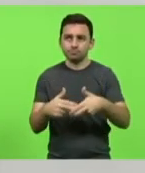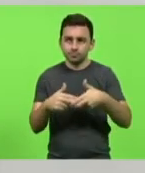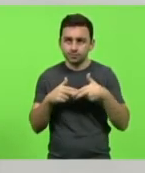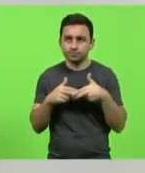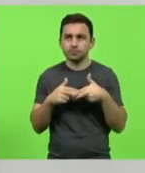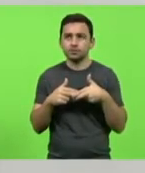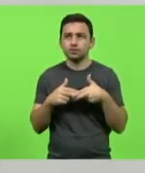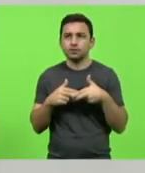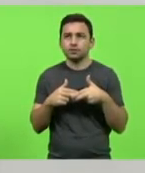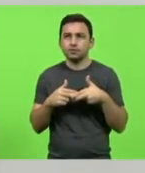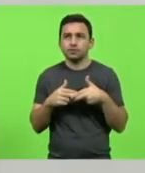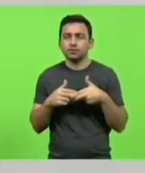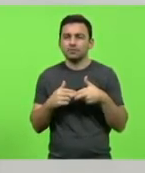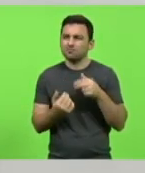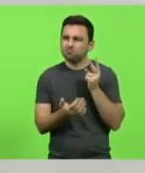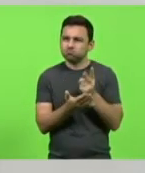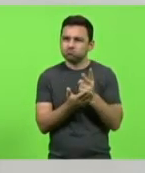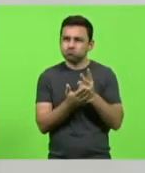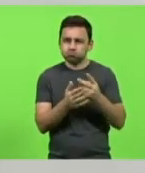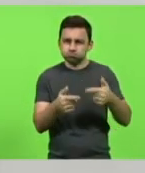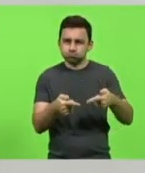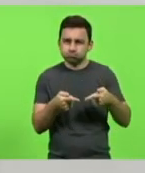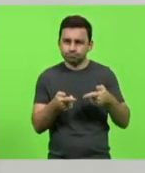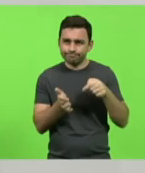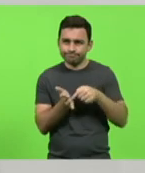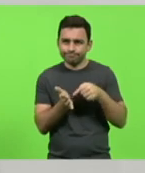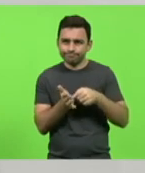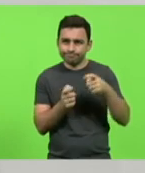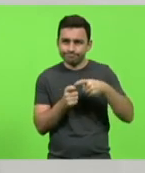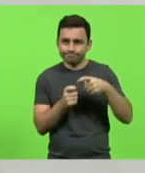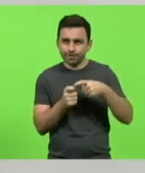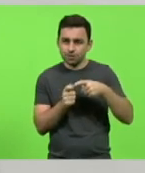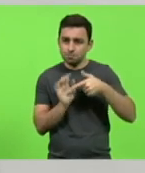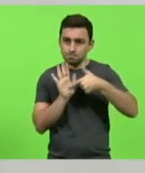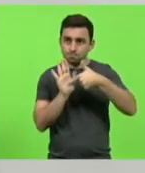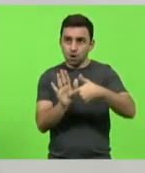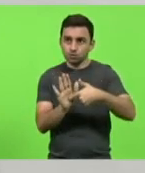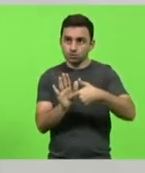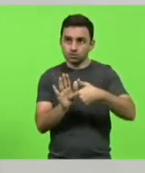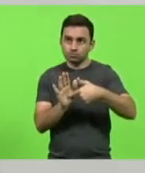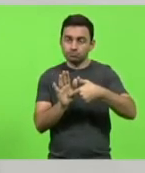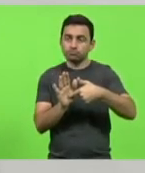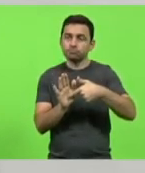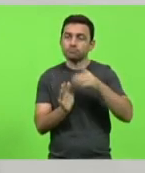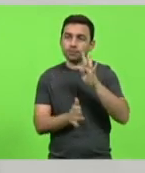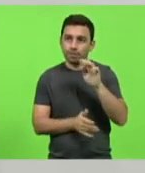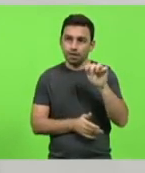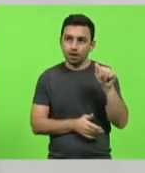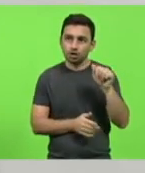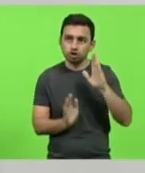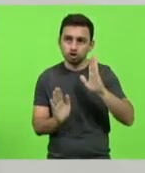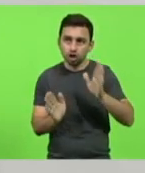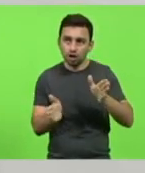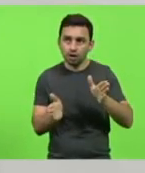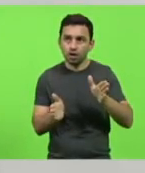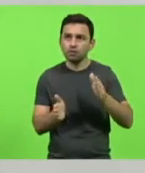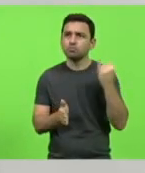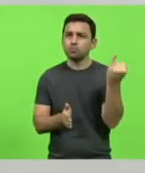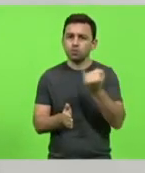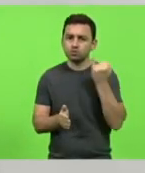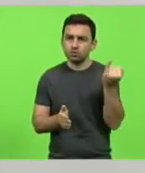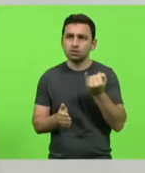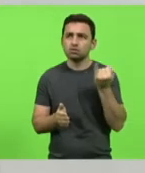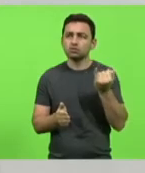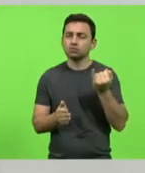tornar permanente o laudo médico que caracteriza o transtorno autista se torna importante para afastar a vida